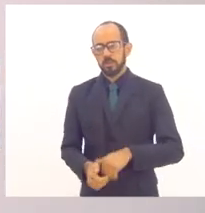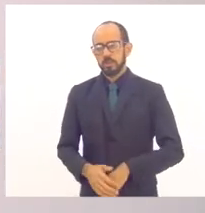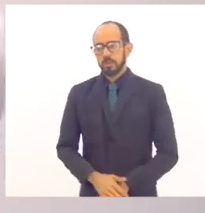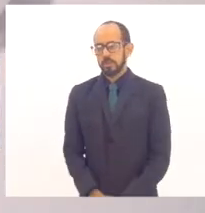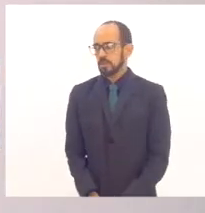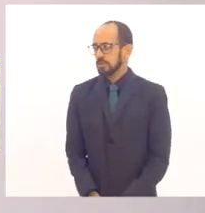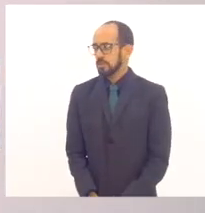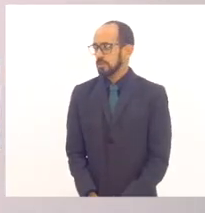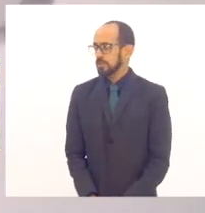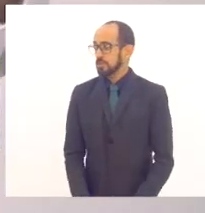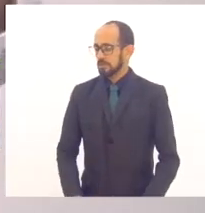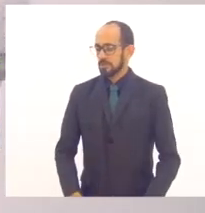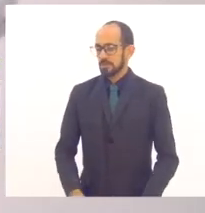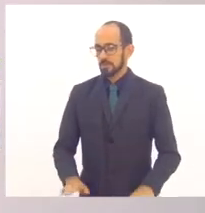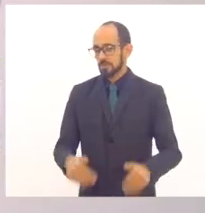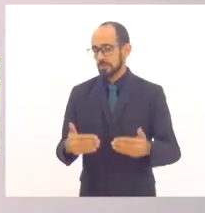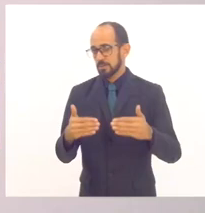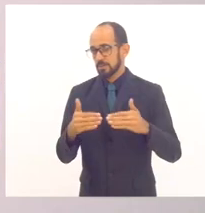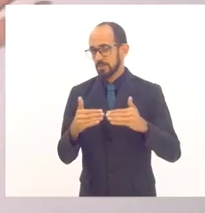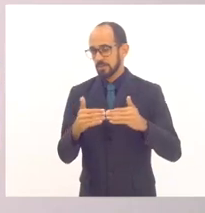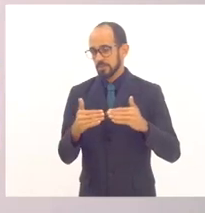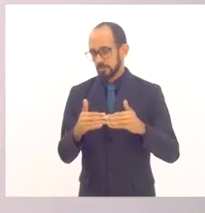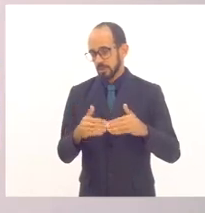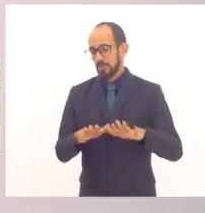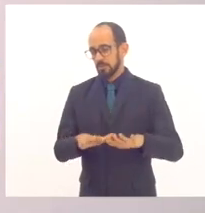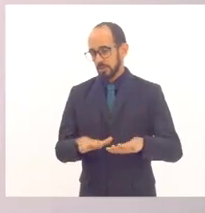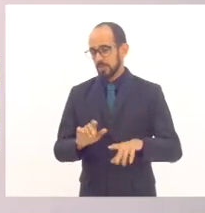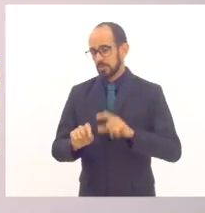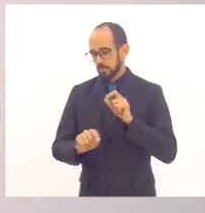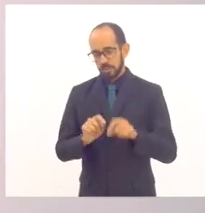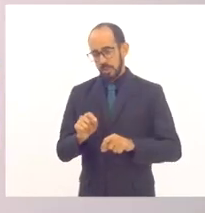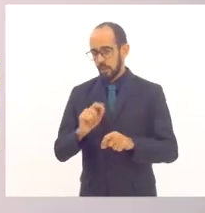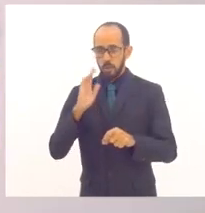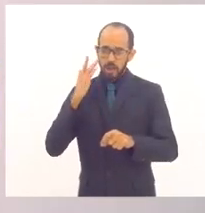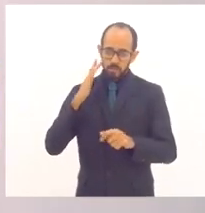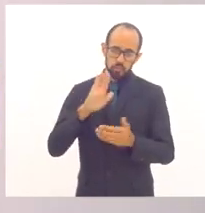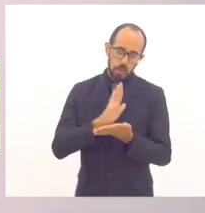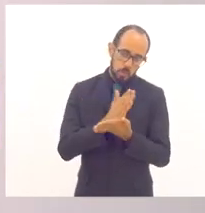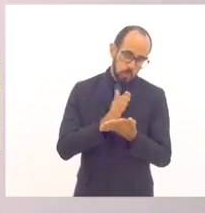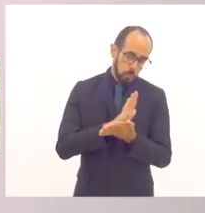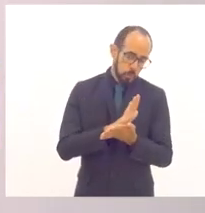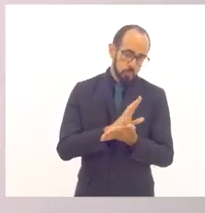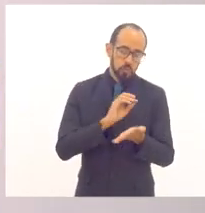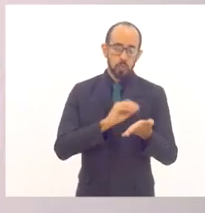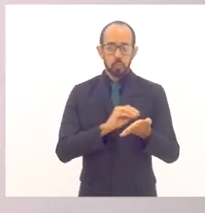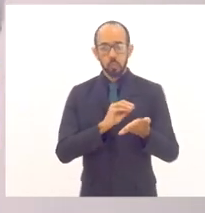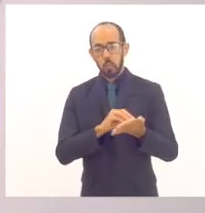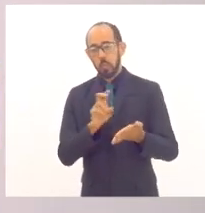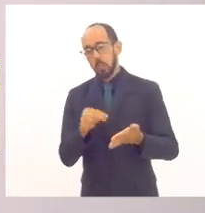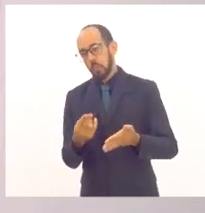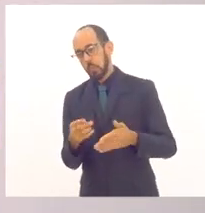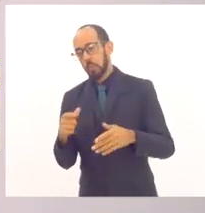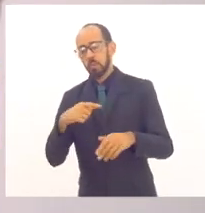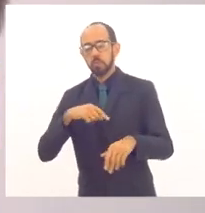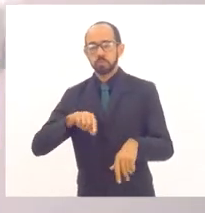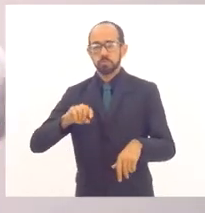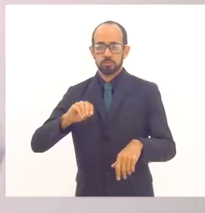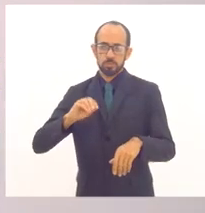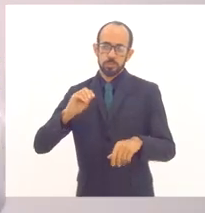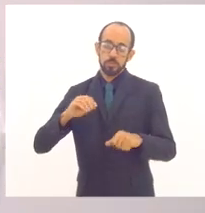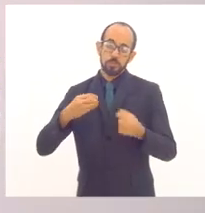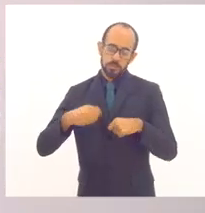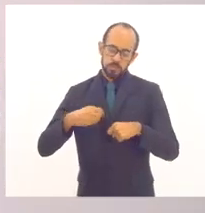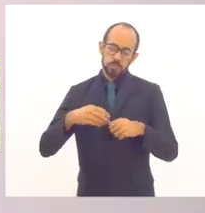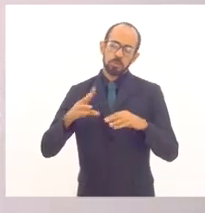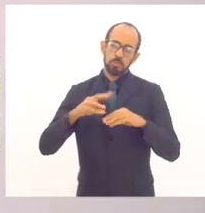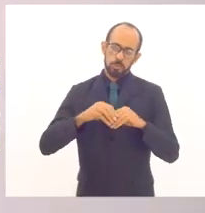alguém vai dizer, olha, eu concordo com isso tudo, mas esse ponto acho que não. Ou faltou uma coisa importante, ponha lá.